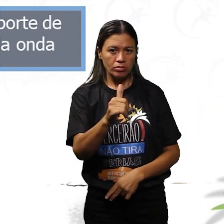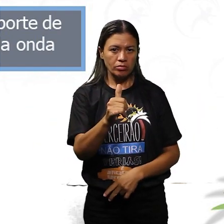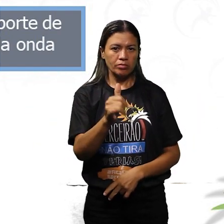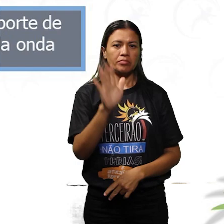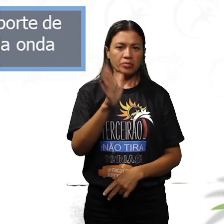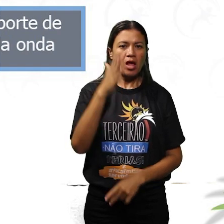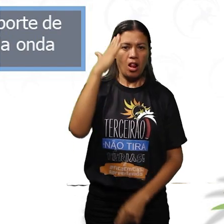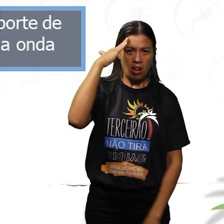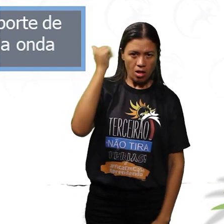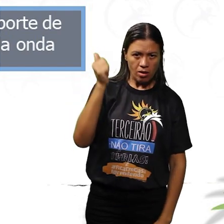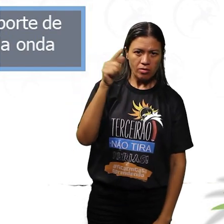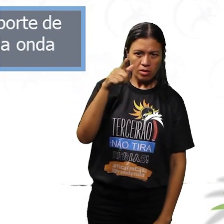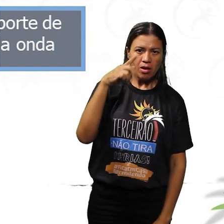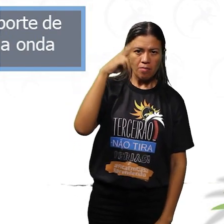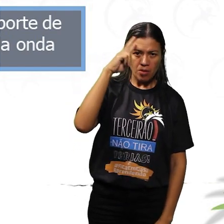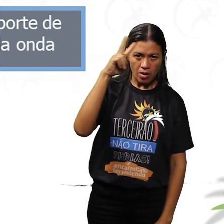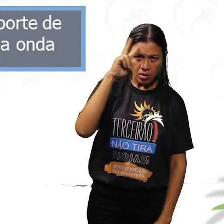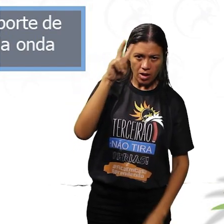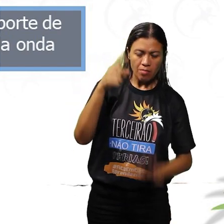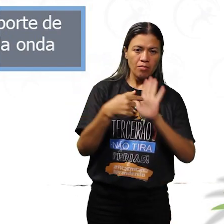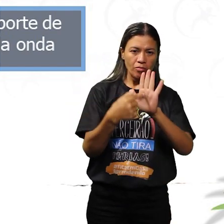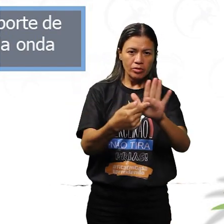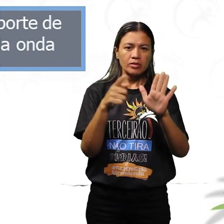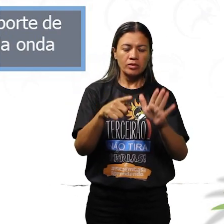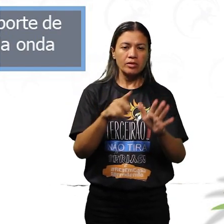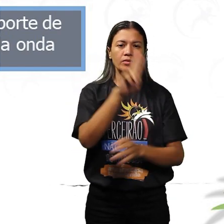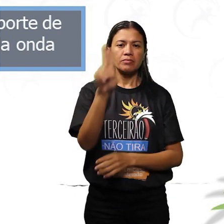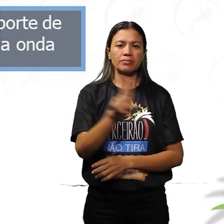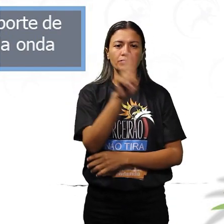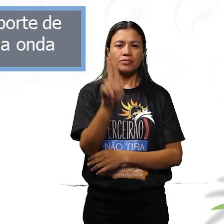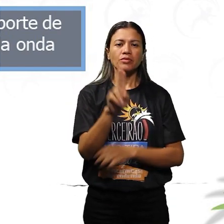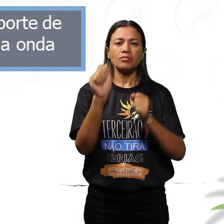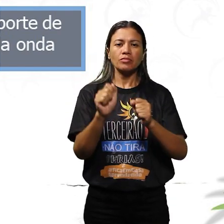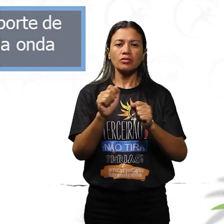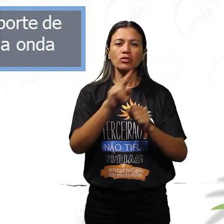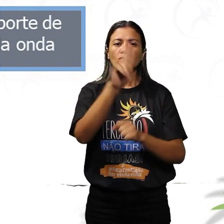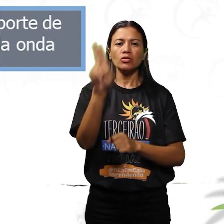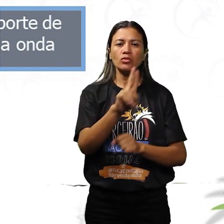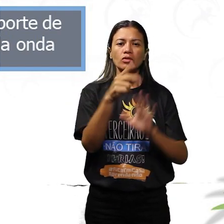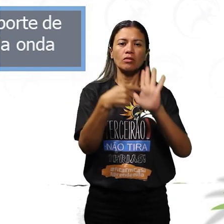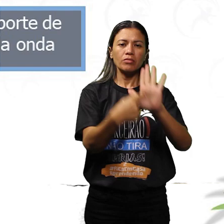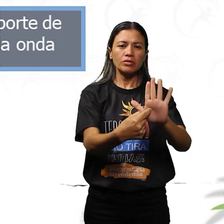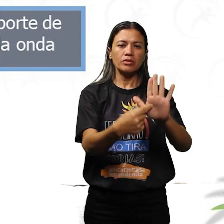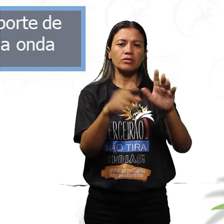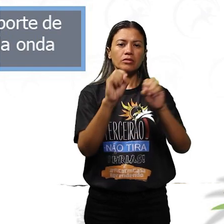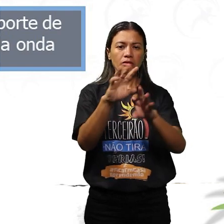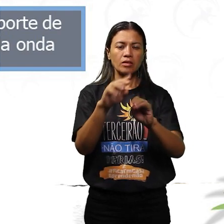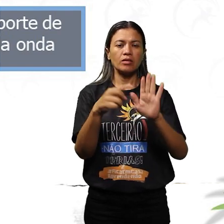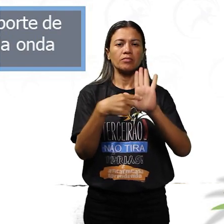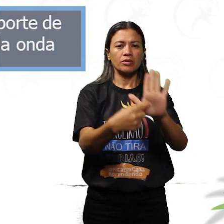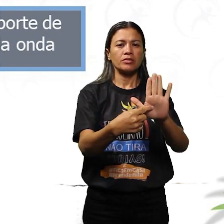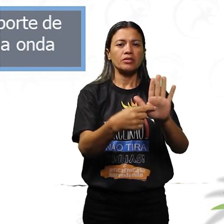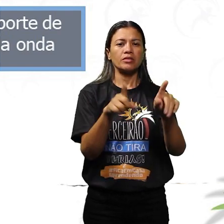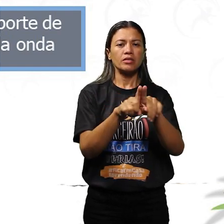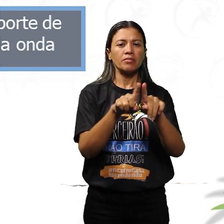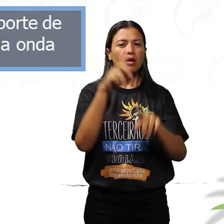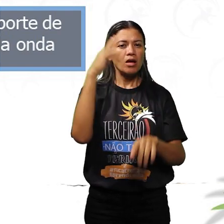Vocês lembram disso? Então aqui está mostrando. É claro que a gente usa posso até usar um modelo transversal para representar, mas lembre-se que a